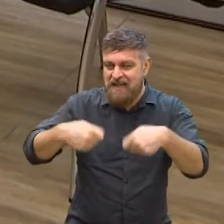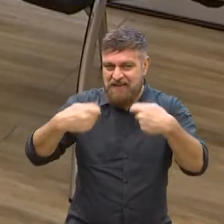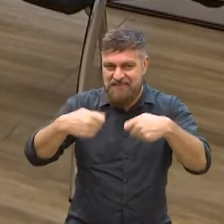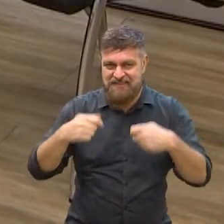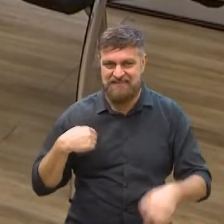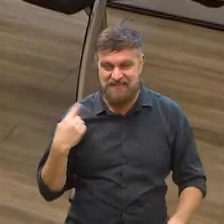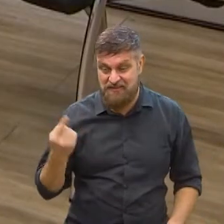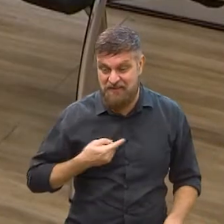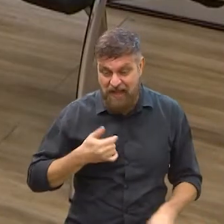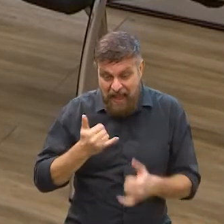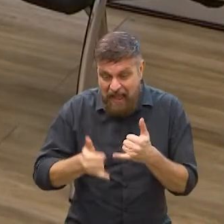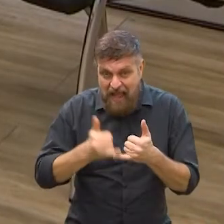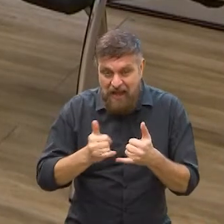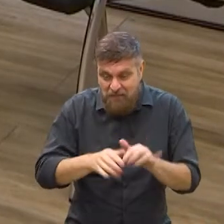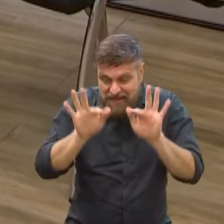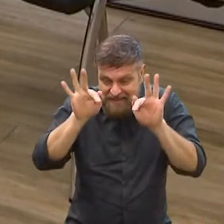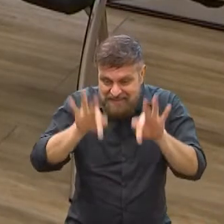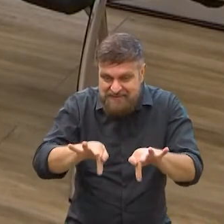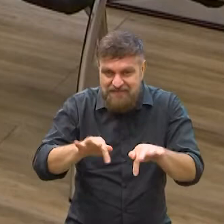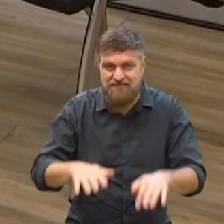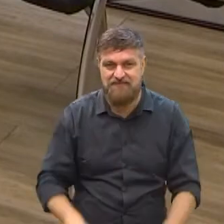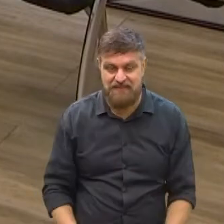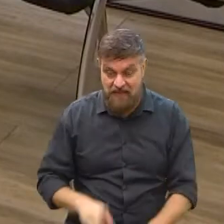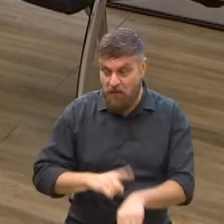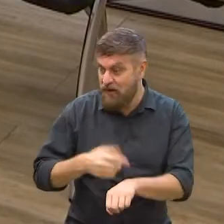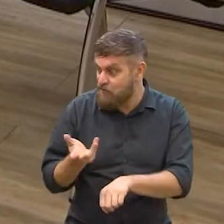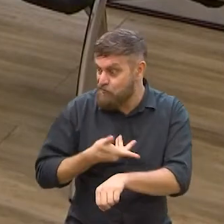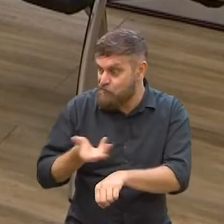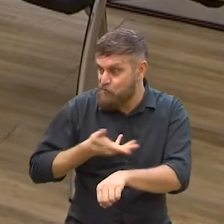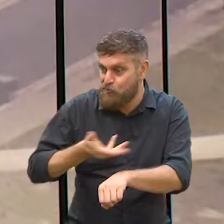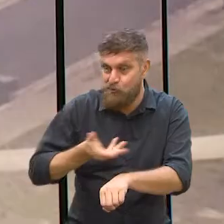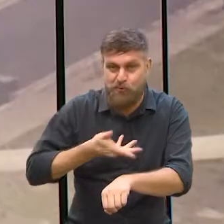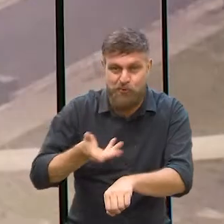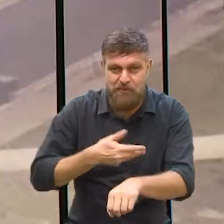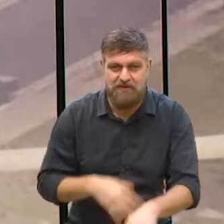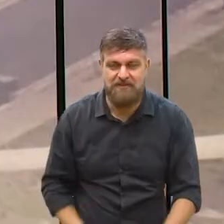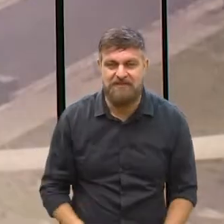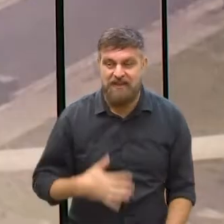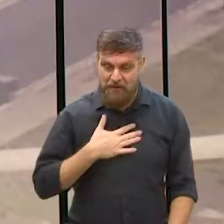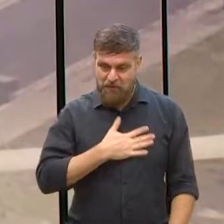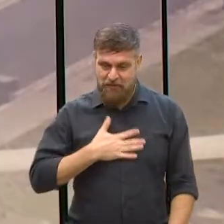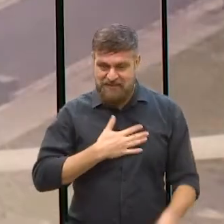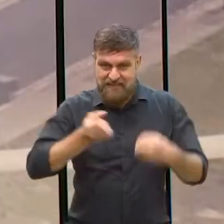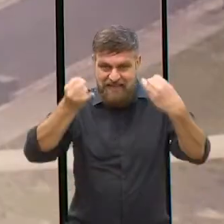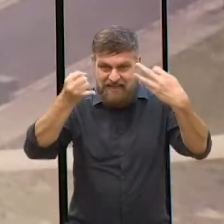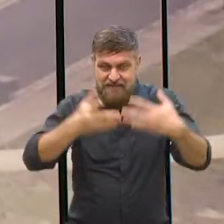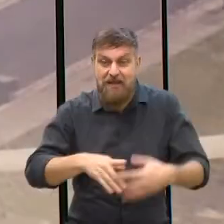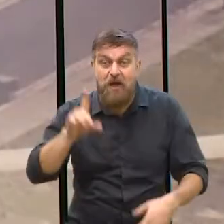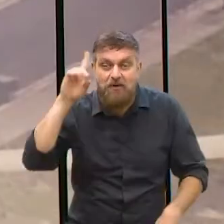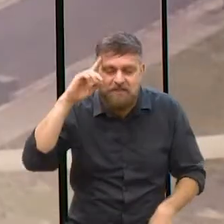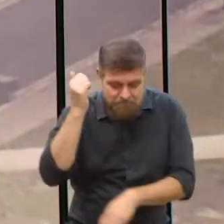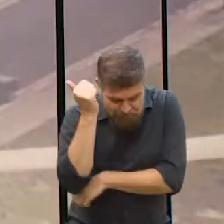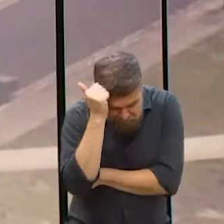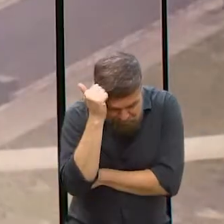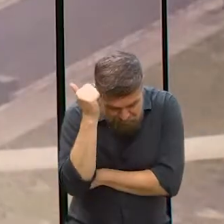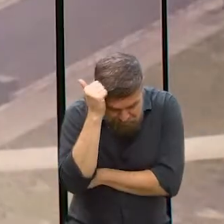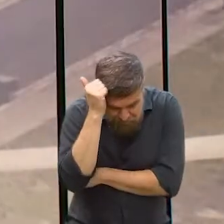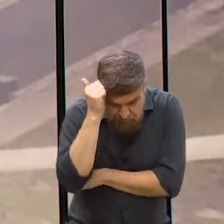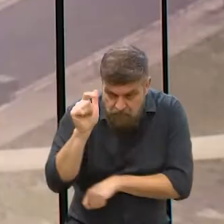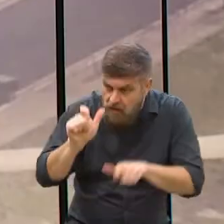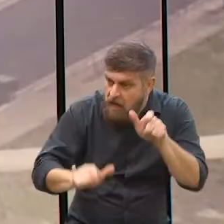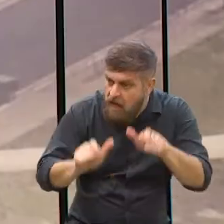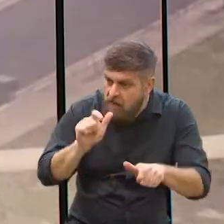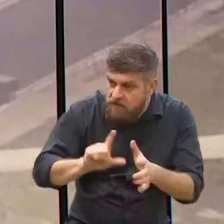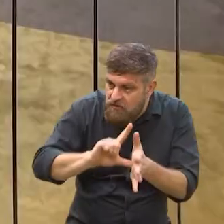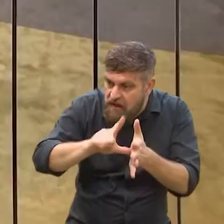nós já estamos chegando ao final do bloco, por incrível que pareça, e eu gostaria que você falasse para mim sobre esse dia do arrependimento. As pessoas se arrependem